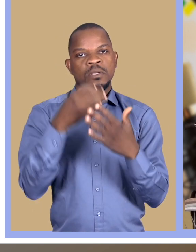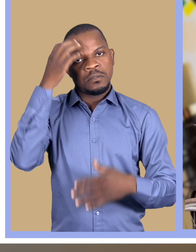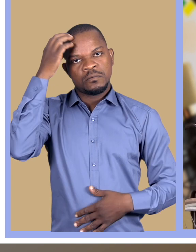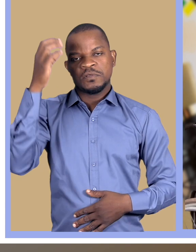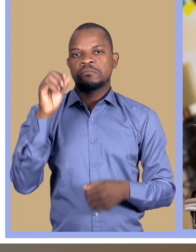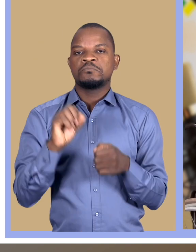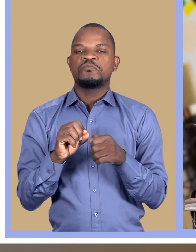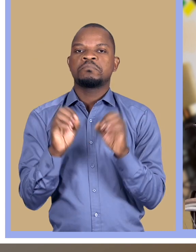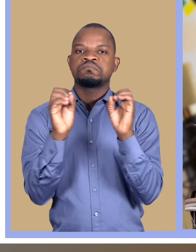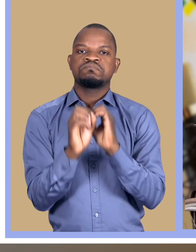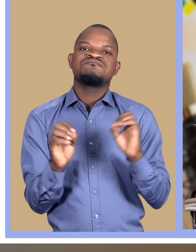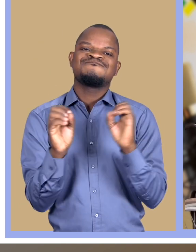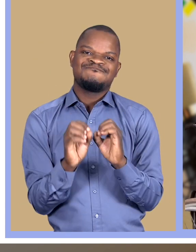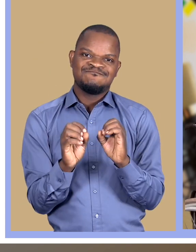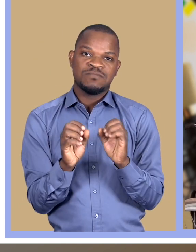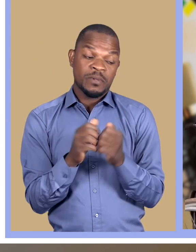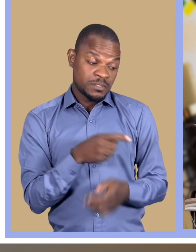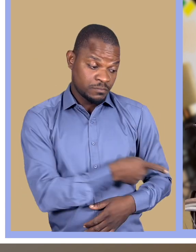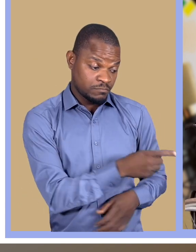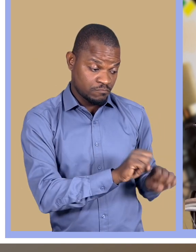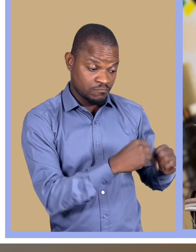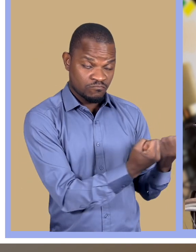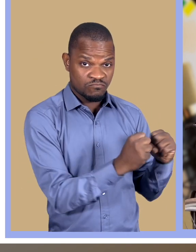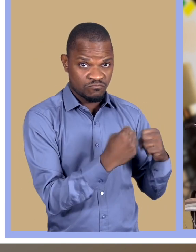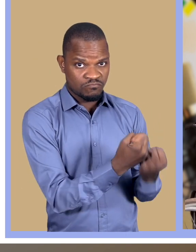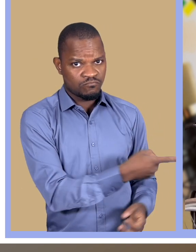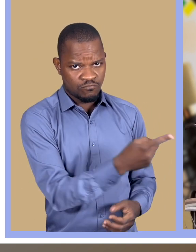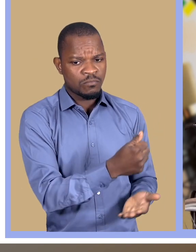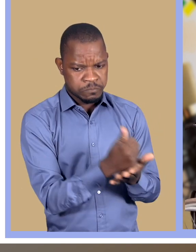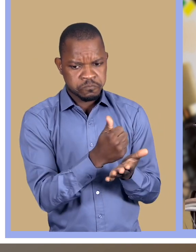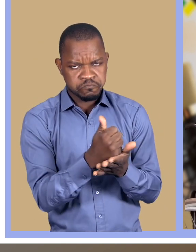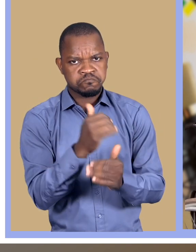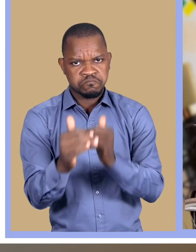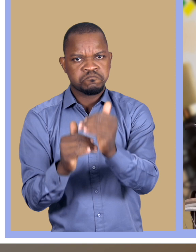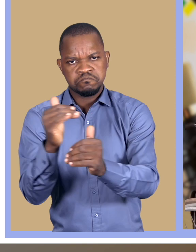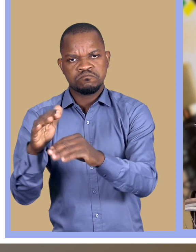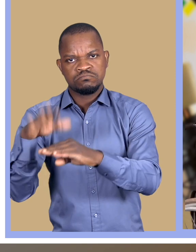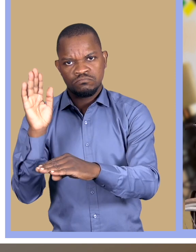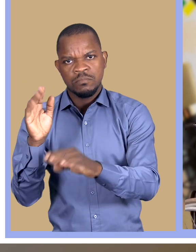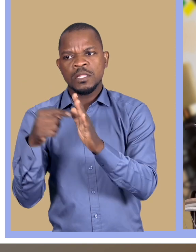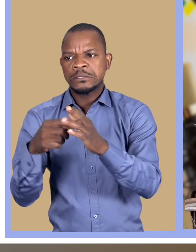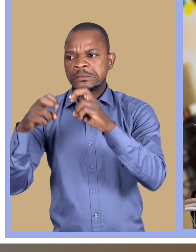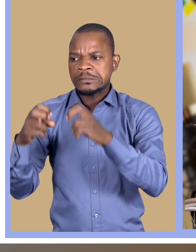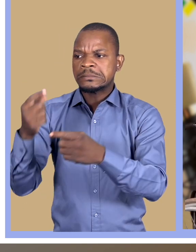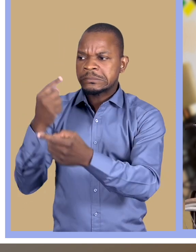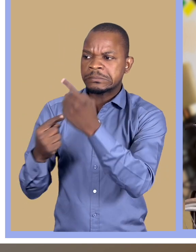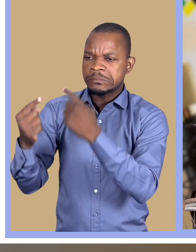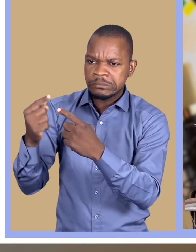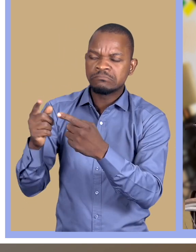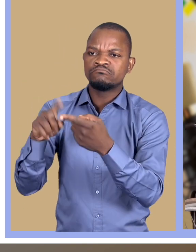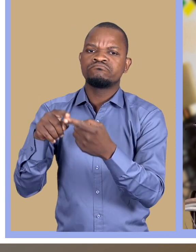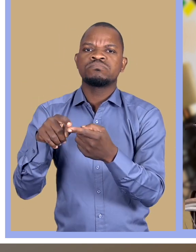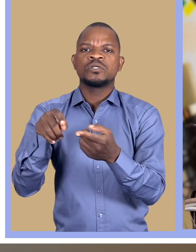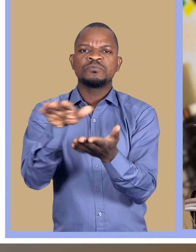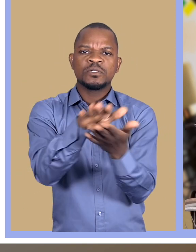nada. São estas organizações que potencializam a questão ambiental. Quando se discute questões ambientais, quando se vai ao terreno para fazer o trabalho,